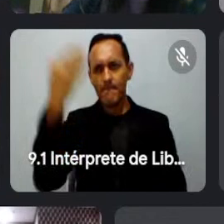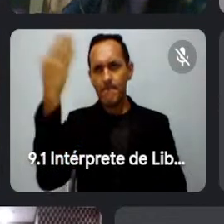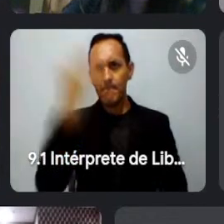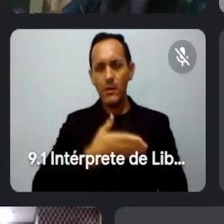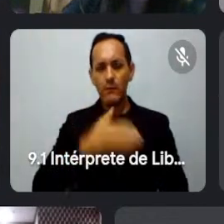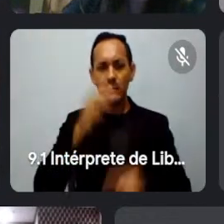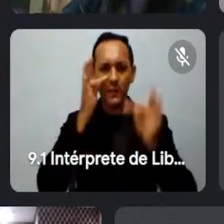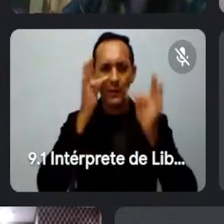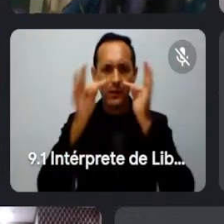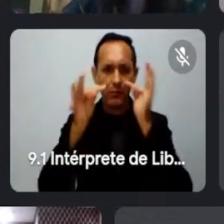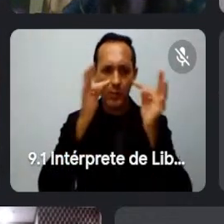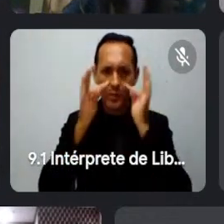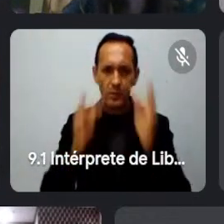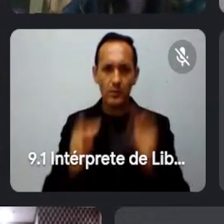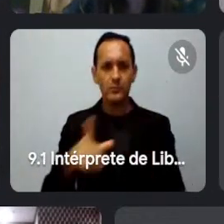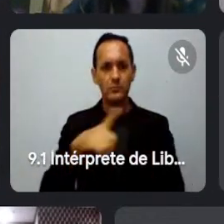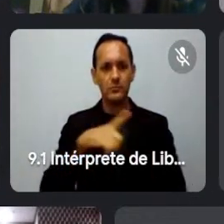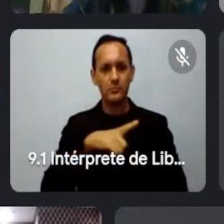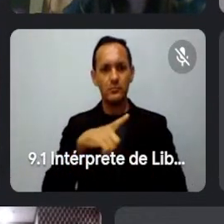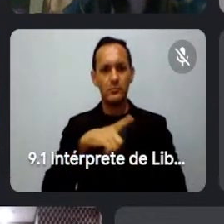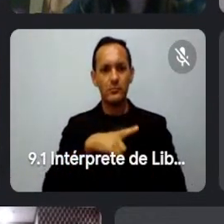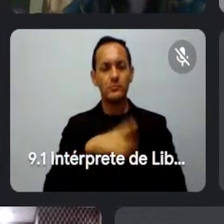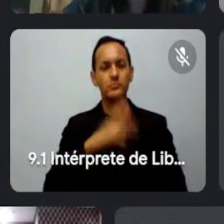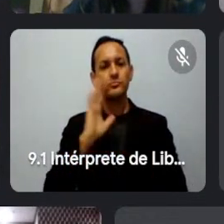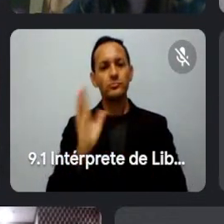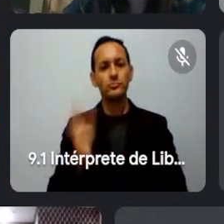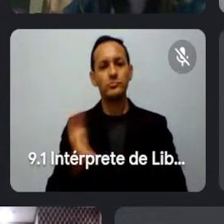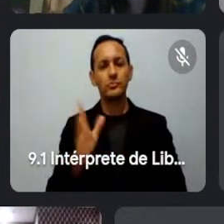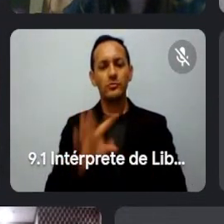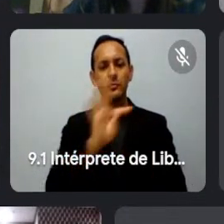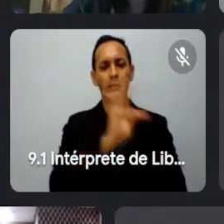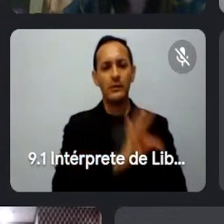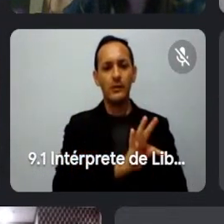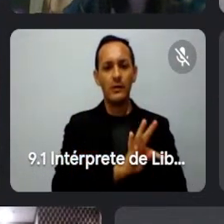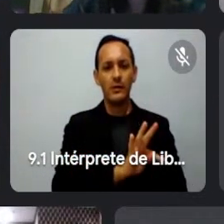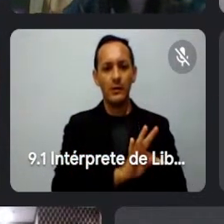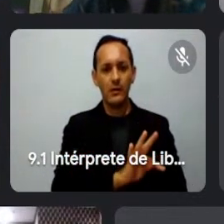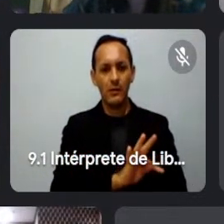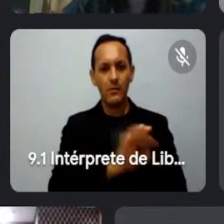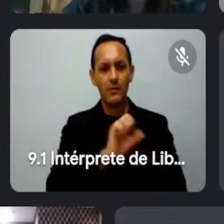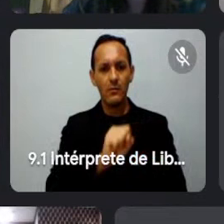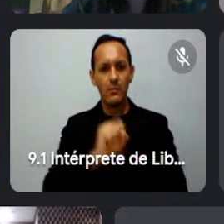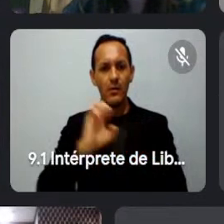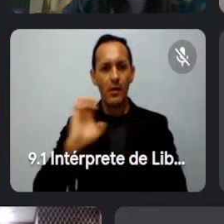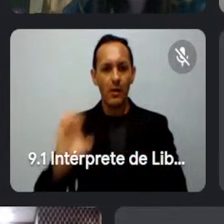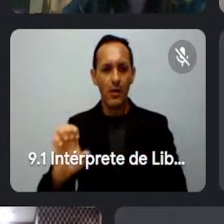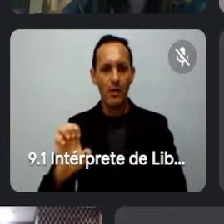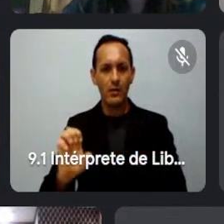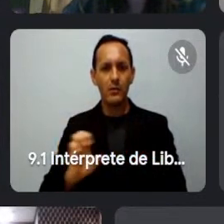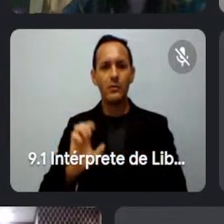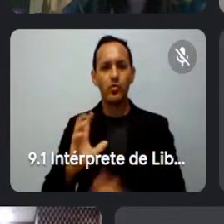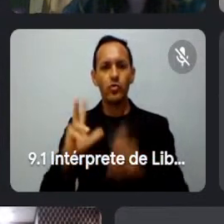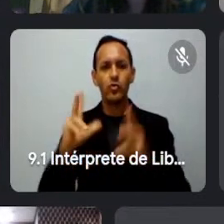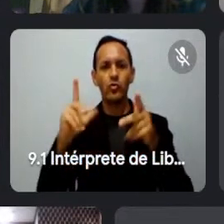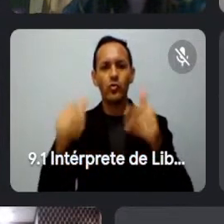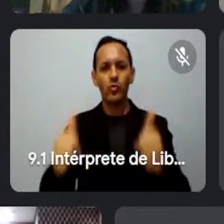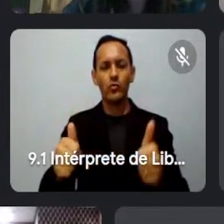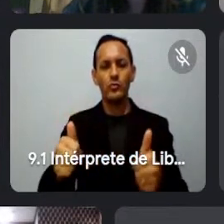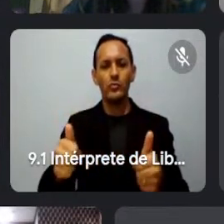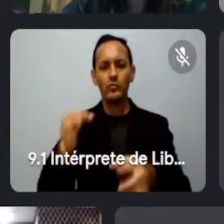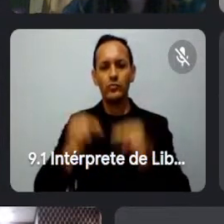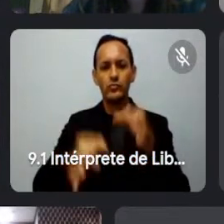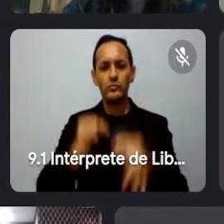testemunhal mas nós temos o posicionamento Tribunal Superior Eleitoral dizendo que nas ações que